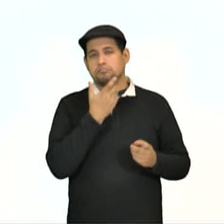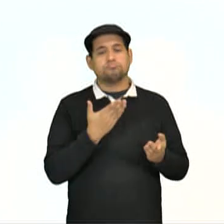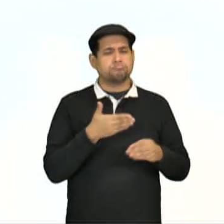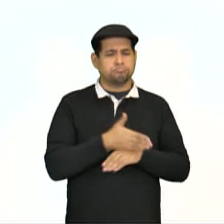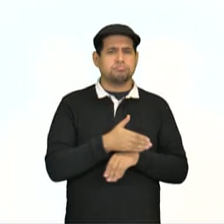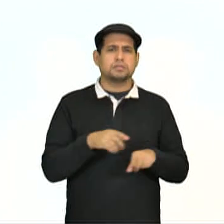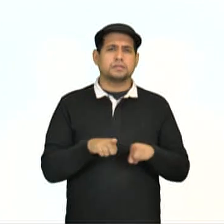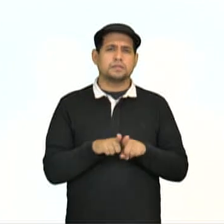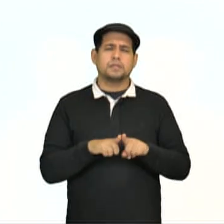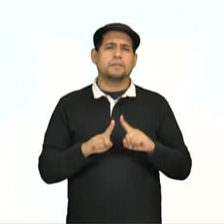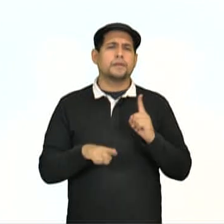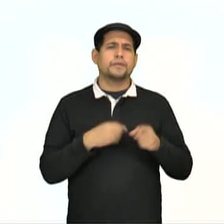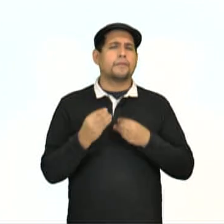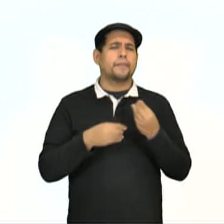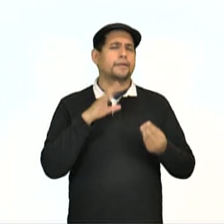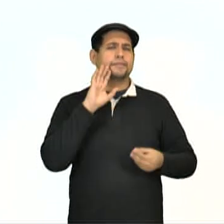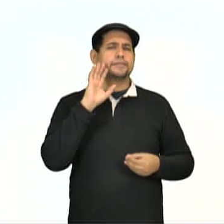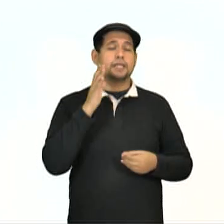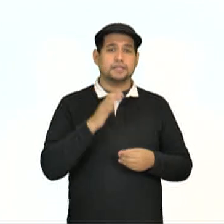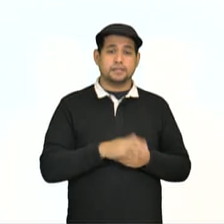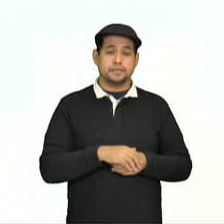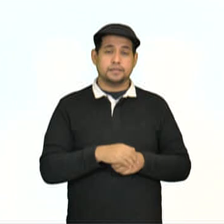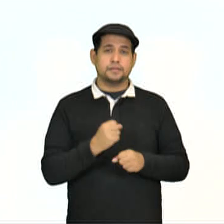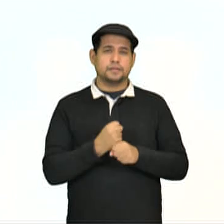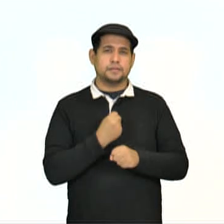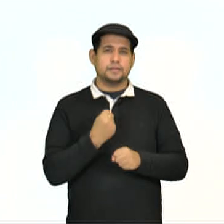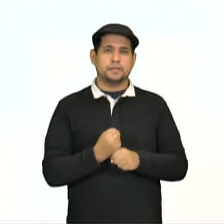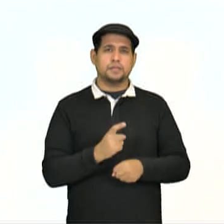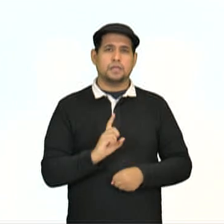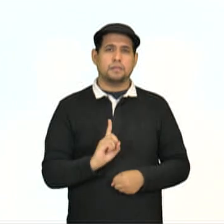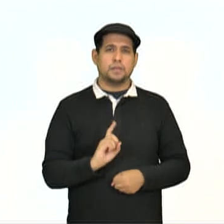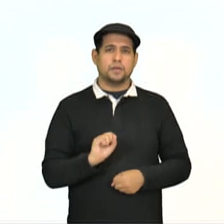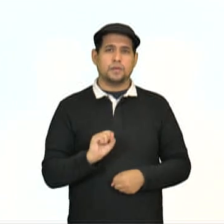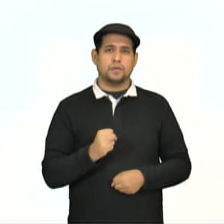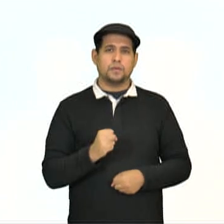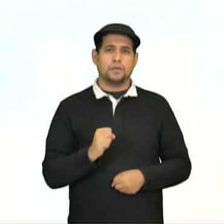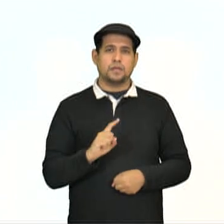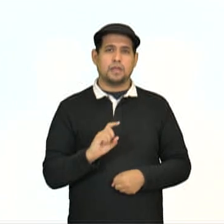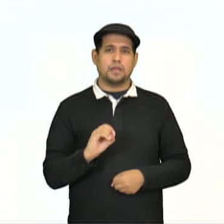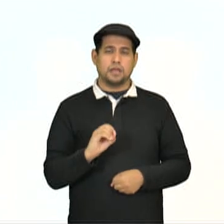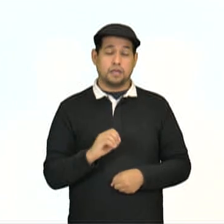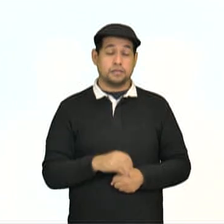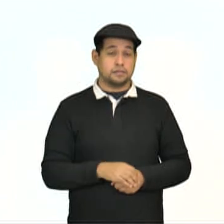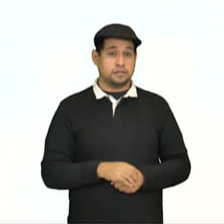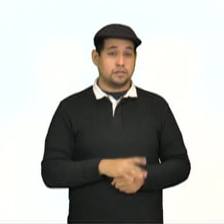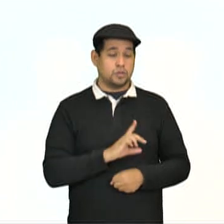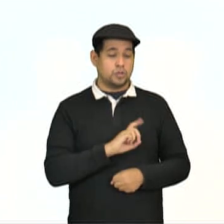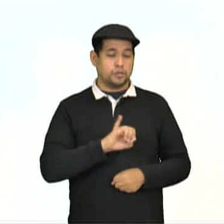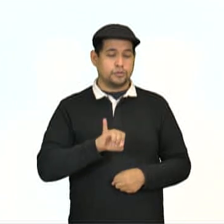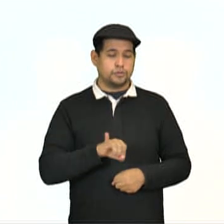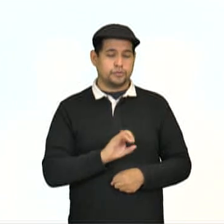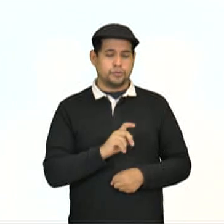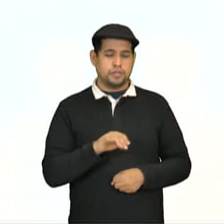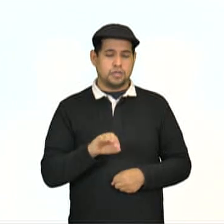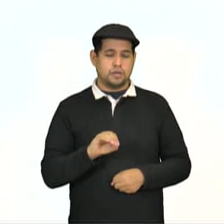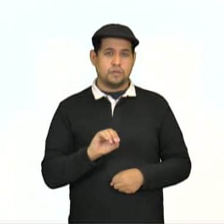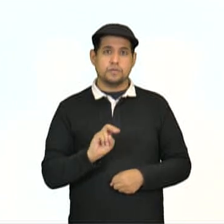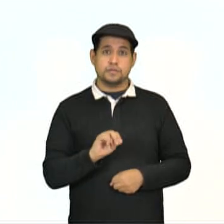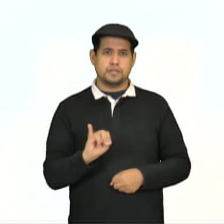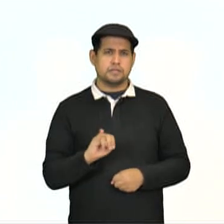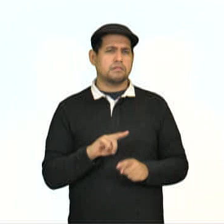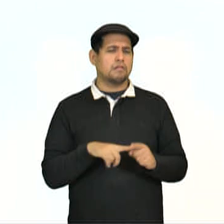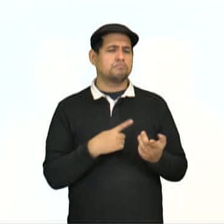E olha só o que vai rolar. No ano de 1810, o Dom João VI ele vai assinar